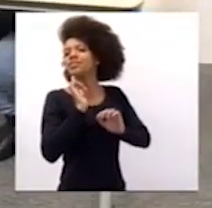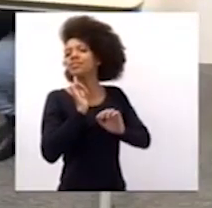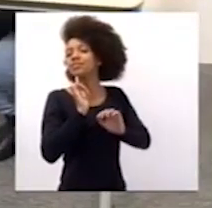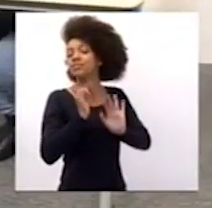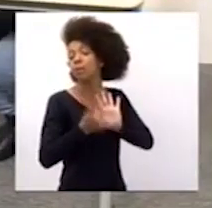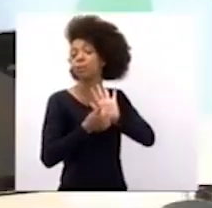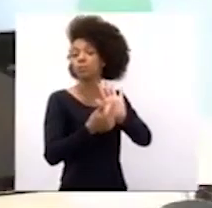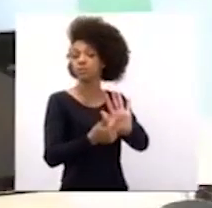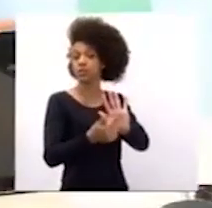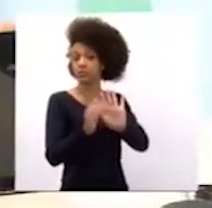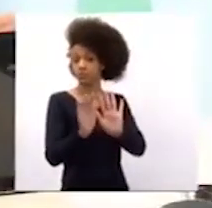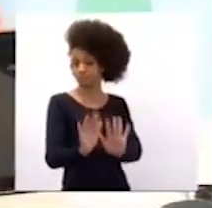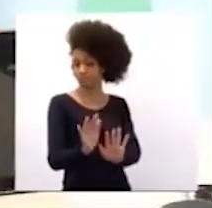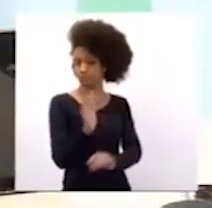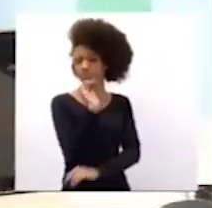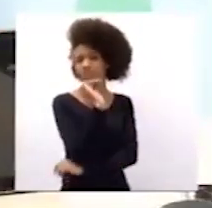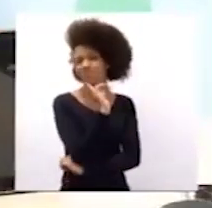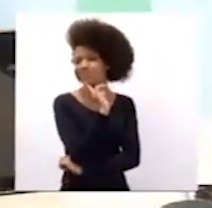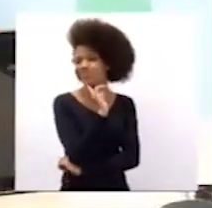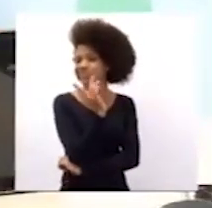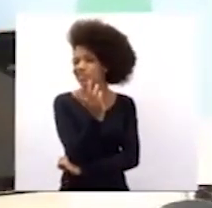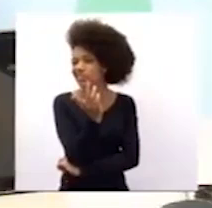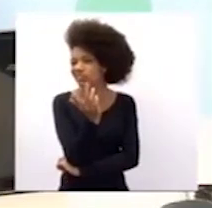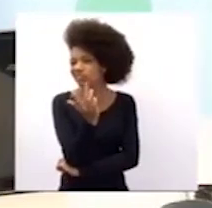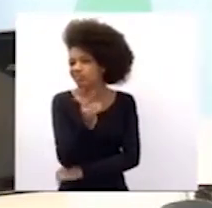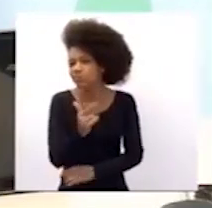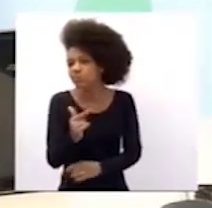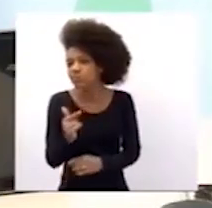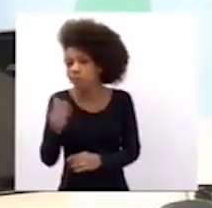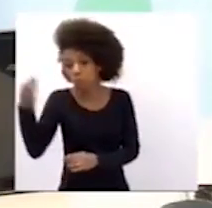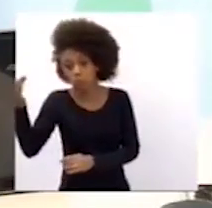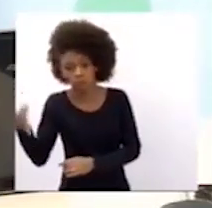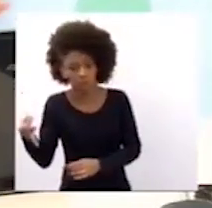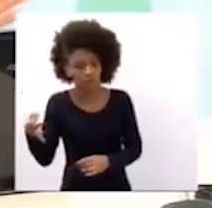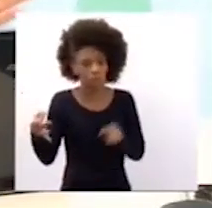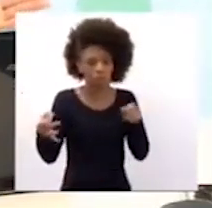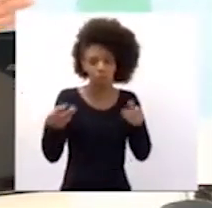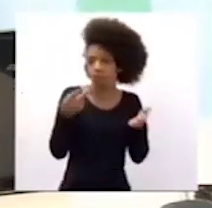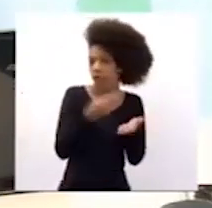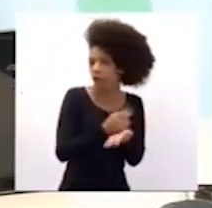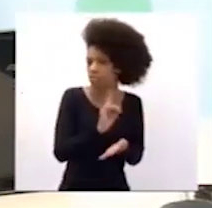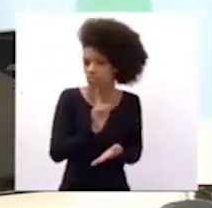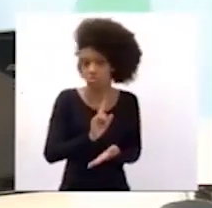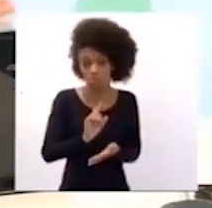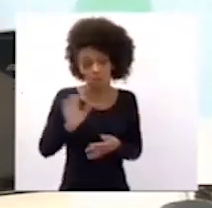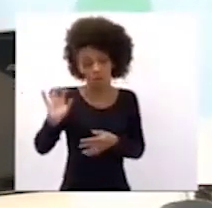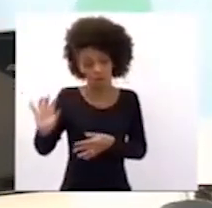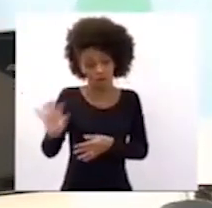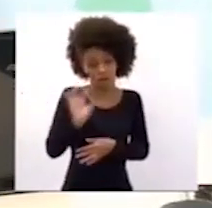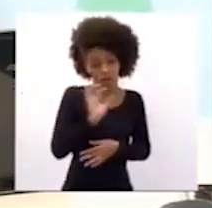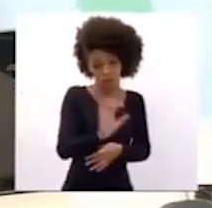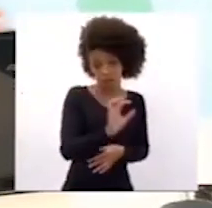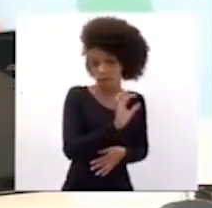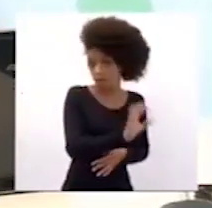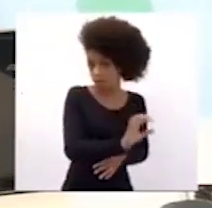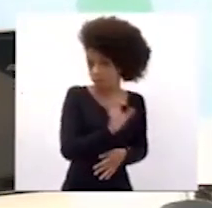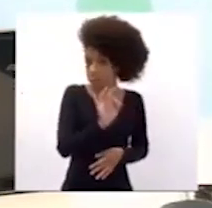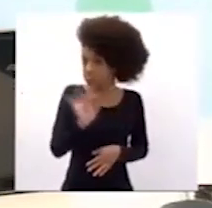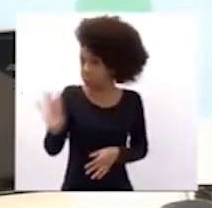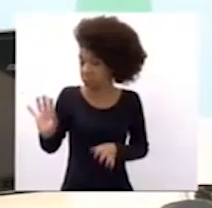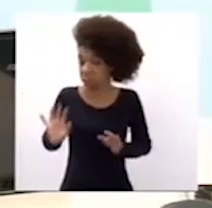bom observar que assim, não tem um certo ou errado. Porque cada um apresenta num contexto culturalmente